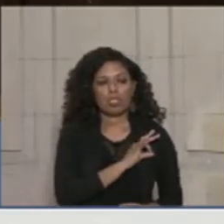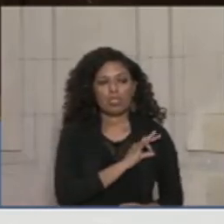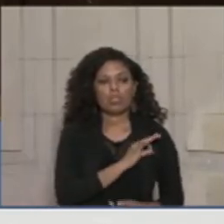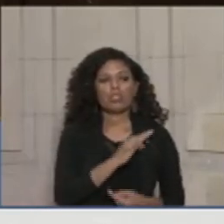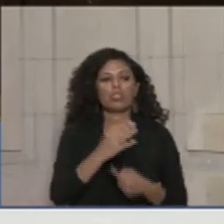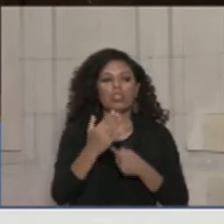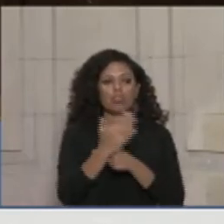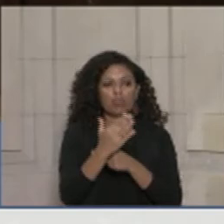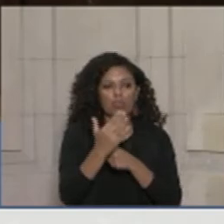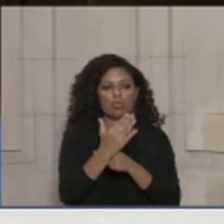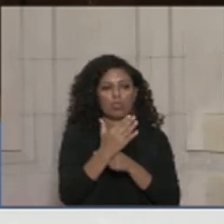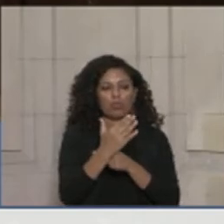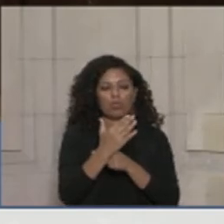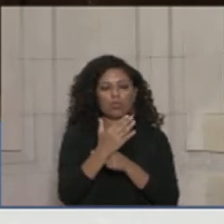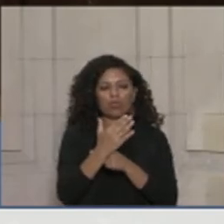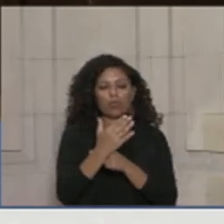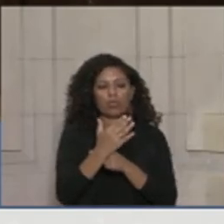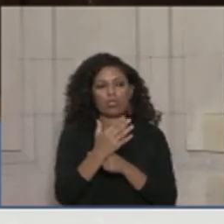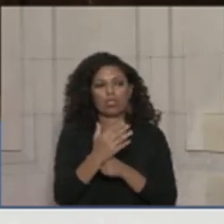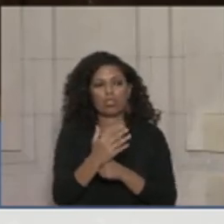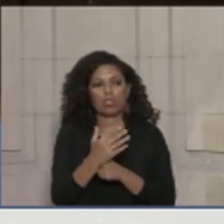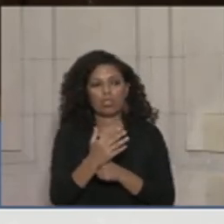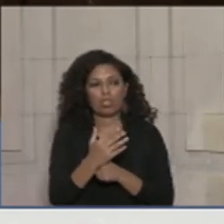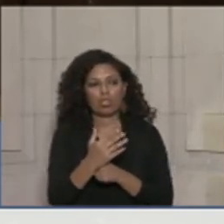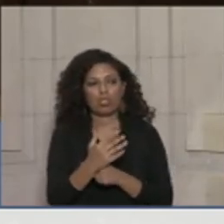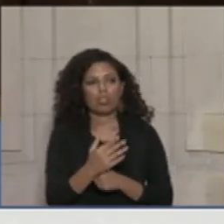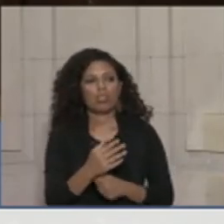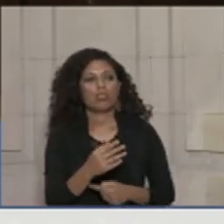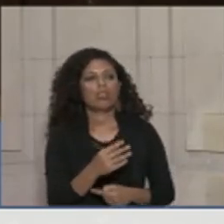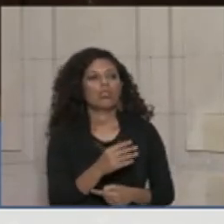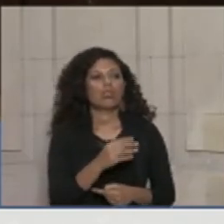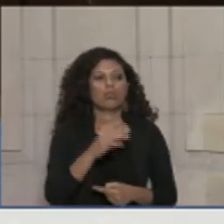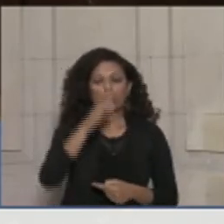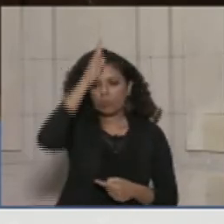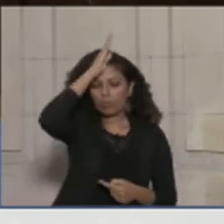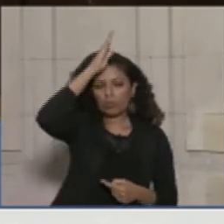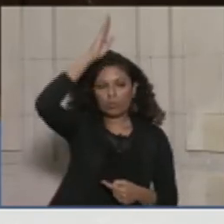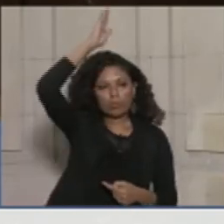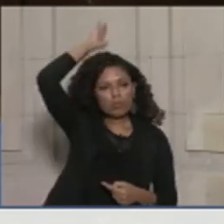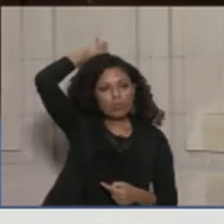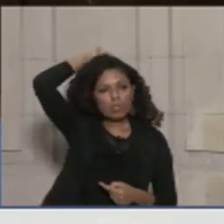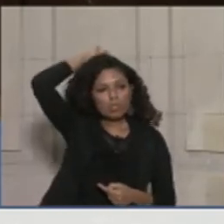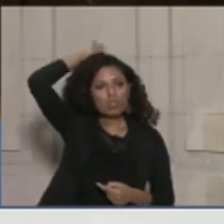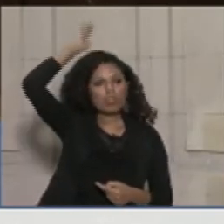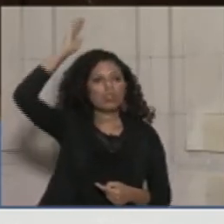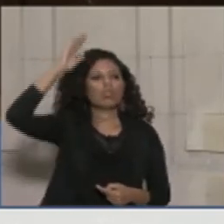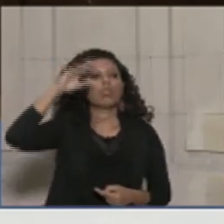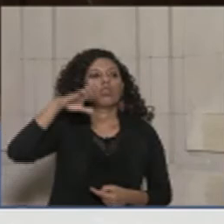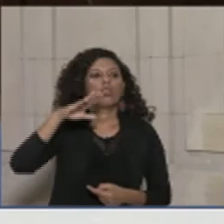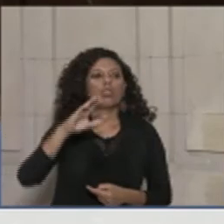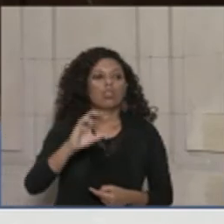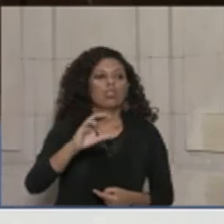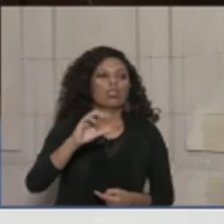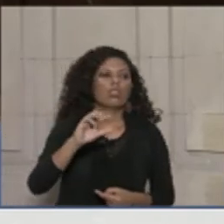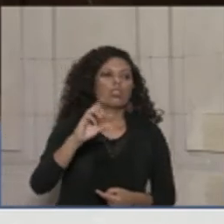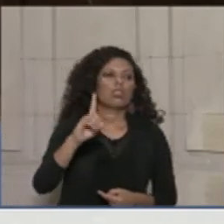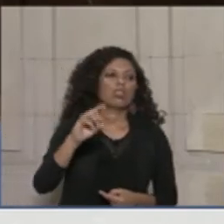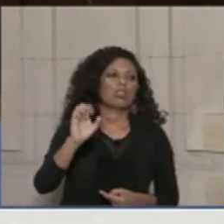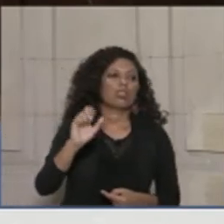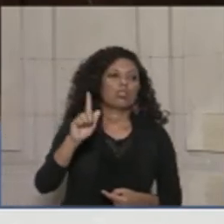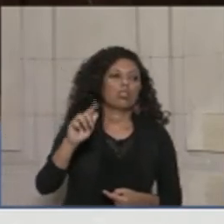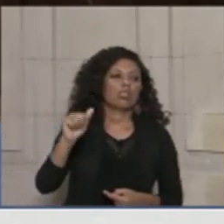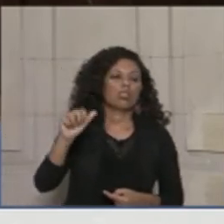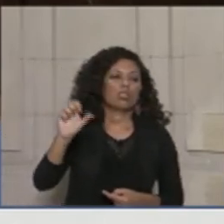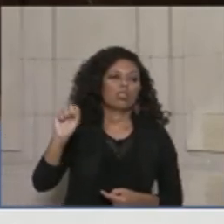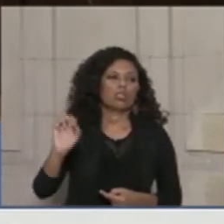da segurança pública, principalmente a Polícia Militar, o Corpo de Bombeiros do Estado do Rio de Janeiro, a SEAP, o DEGAS e inúmeras